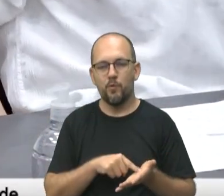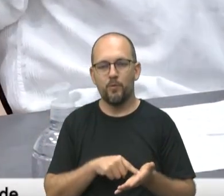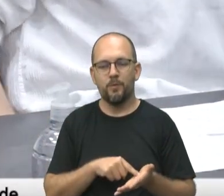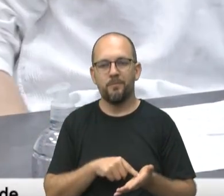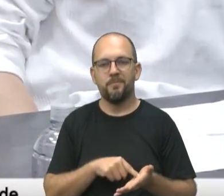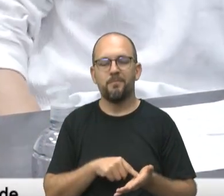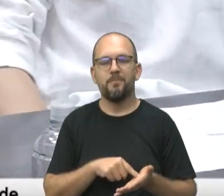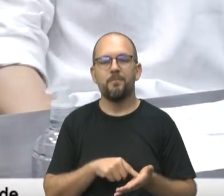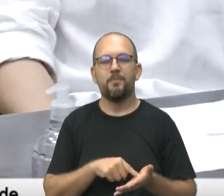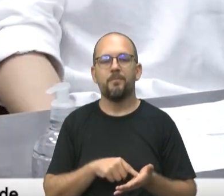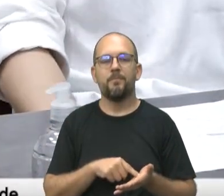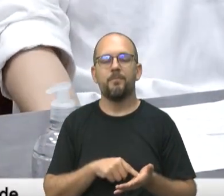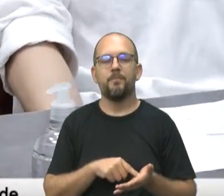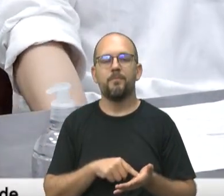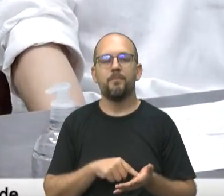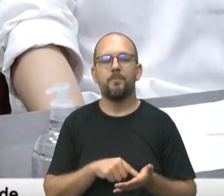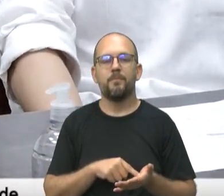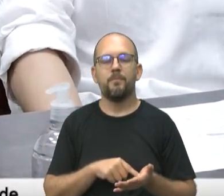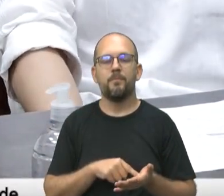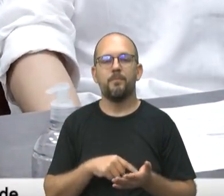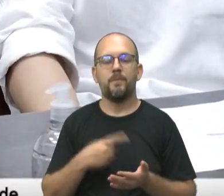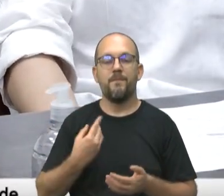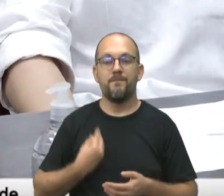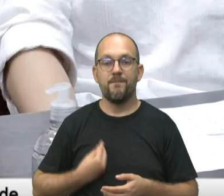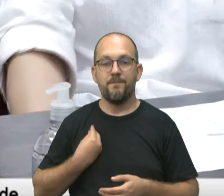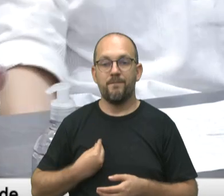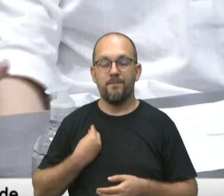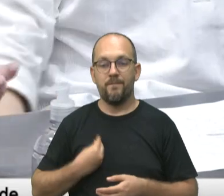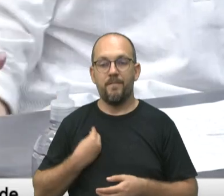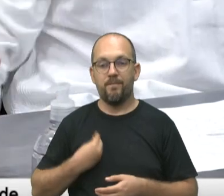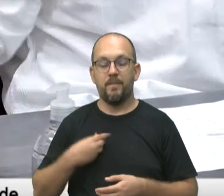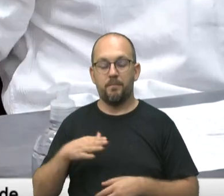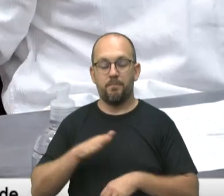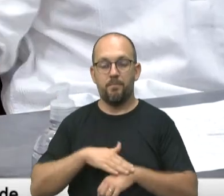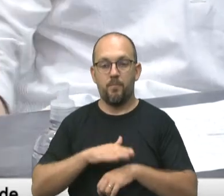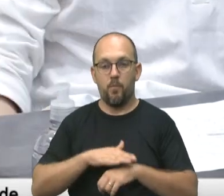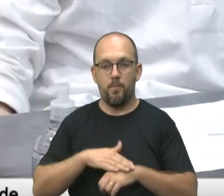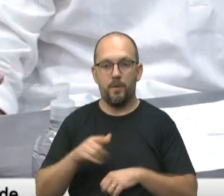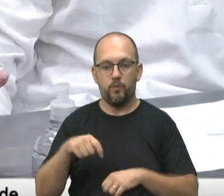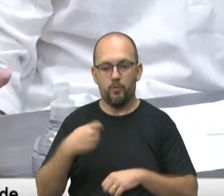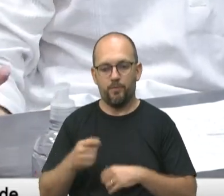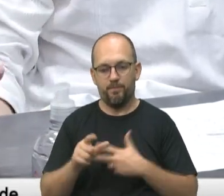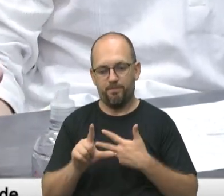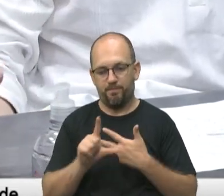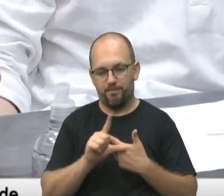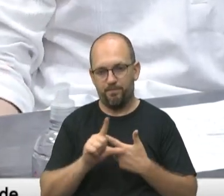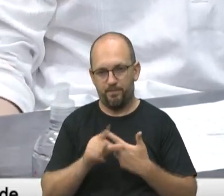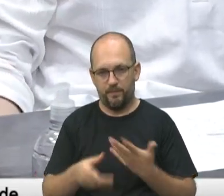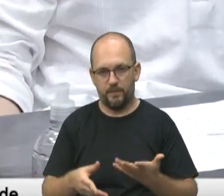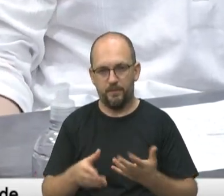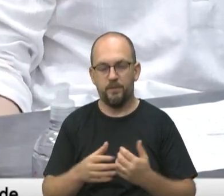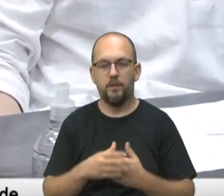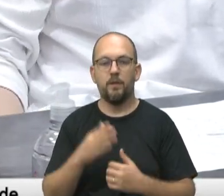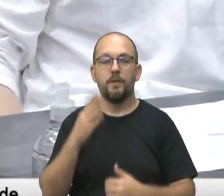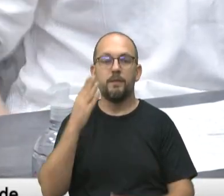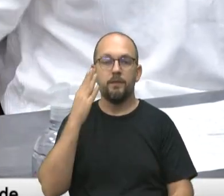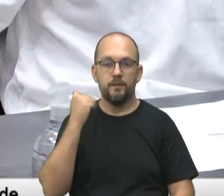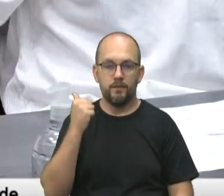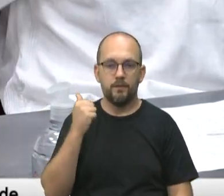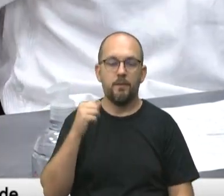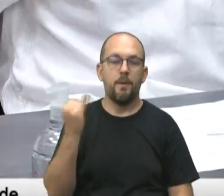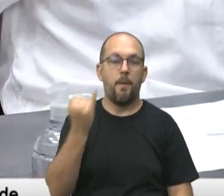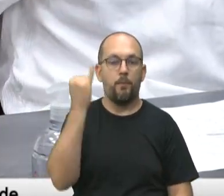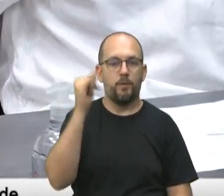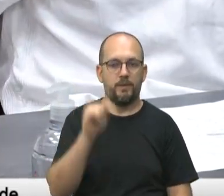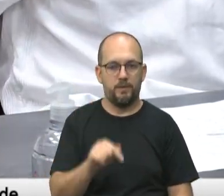aí a gente que está, né, vivendo esse momento como legislador, a gente sabe da importância